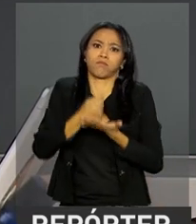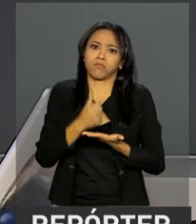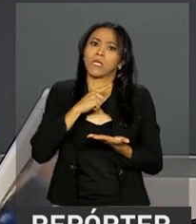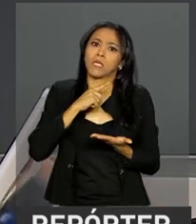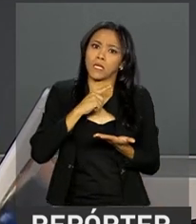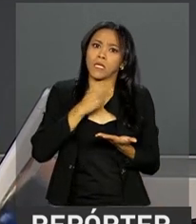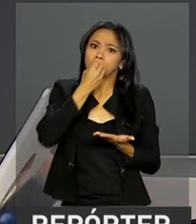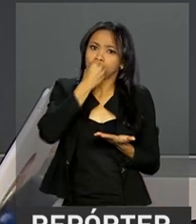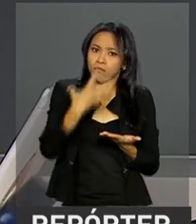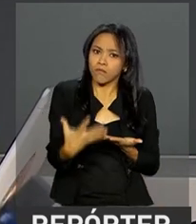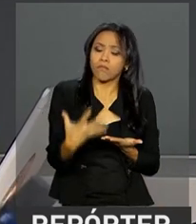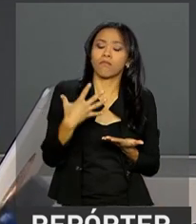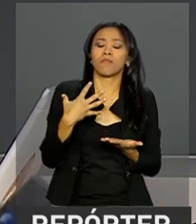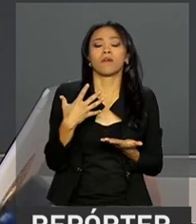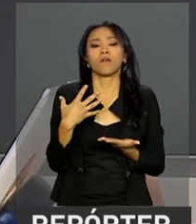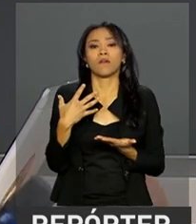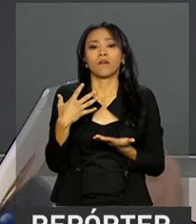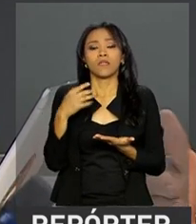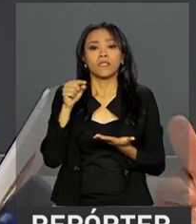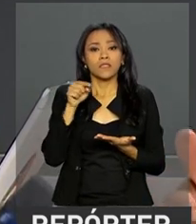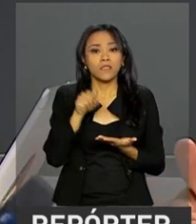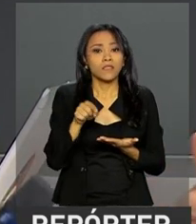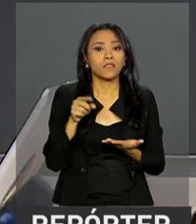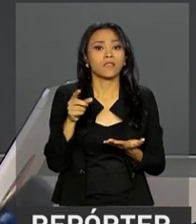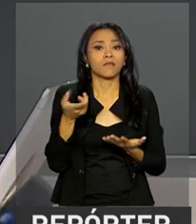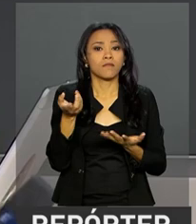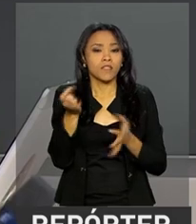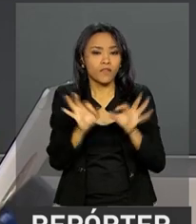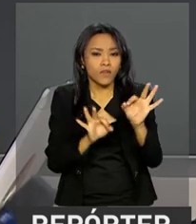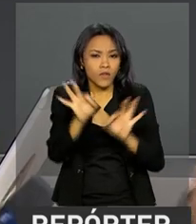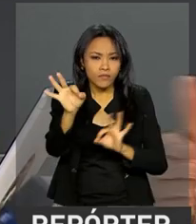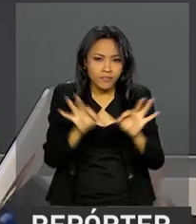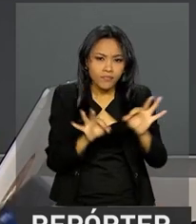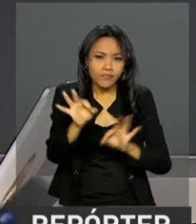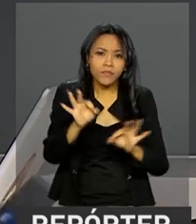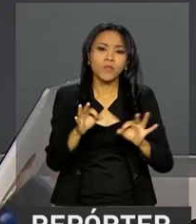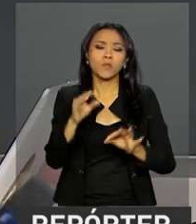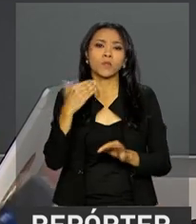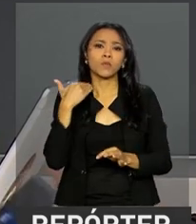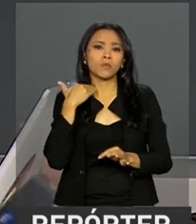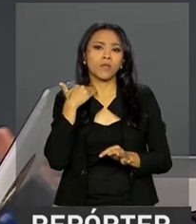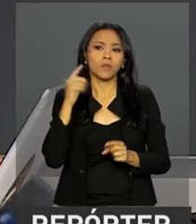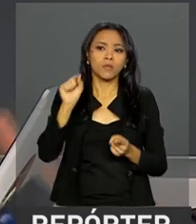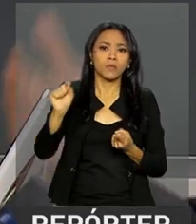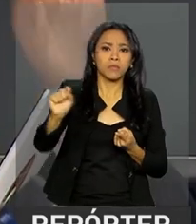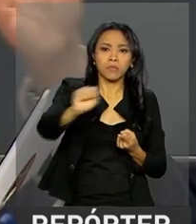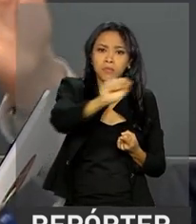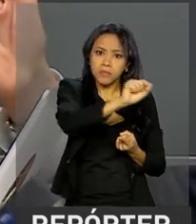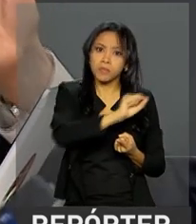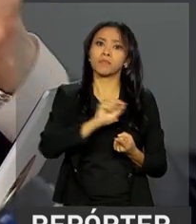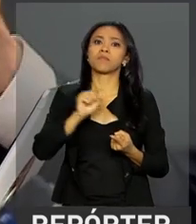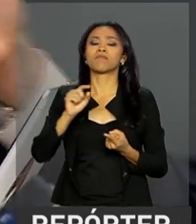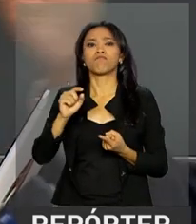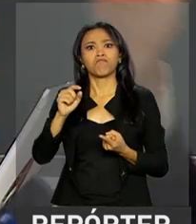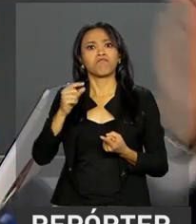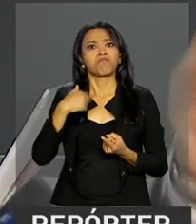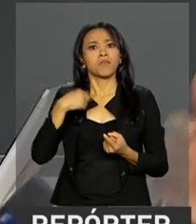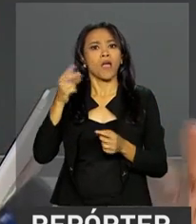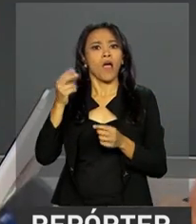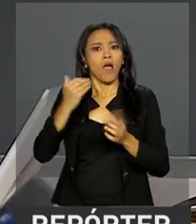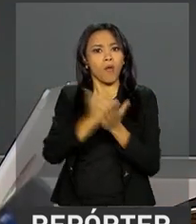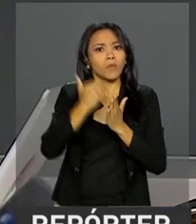prejuízo fiscal das provisões criadas pelos bancos como resultado dos